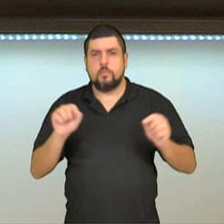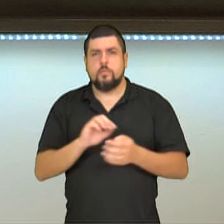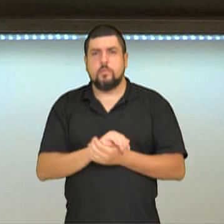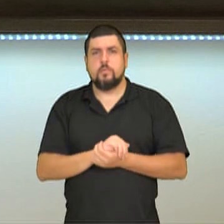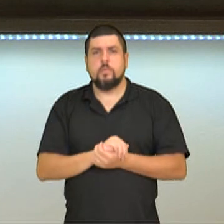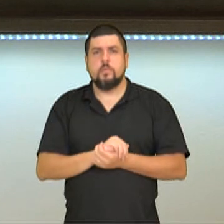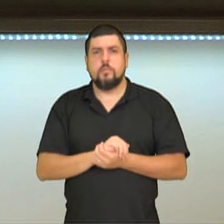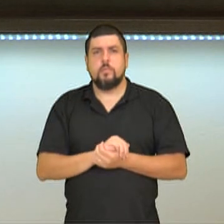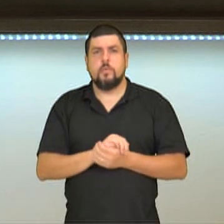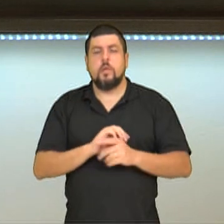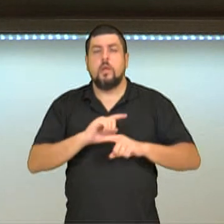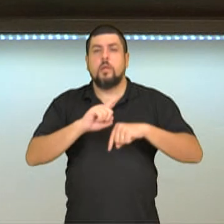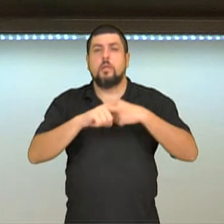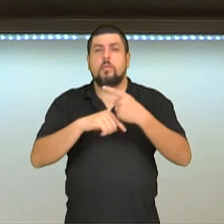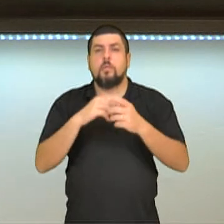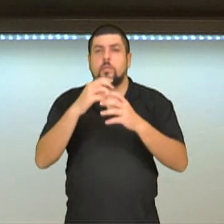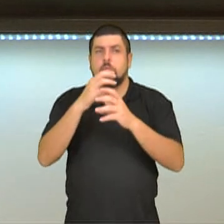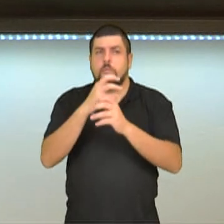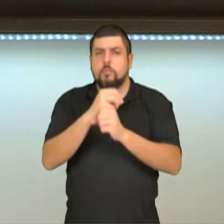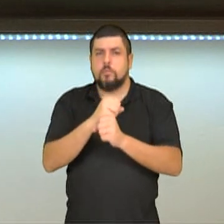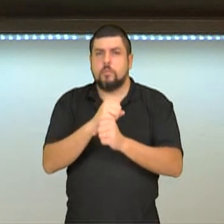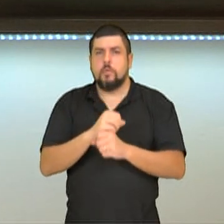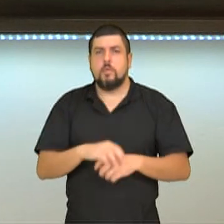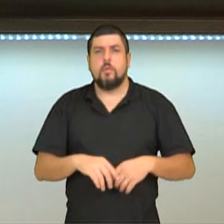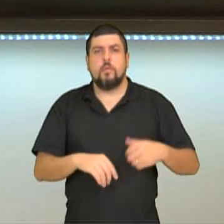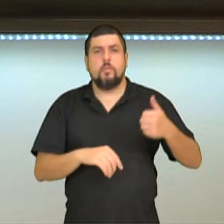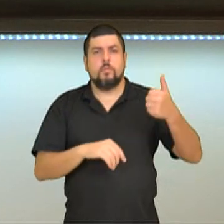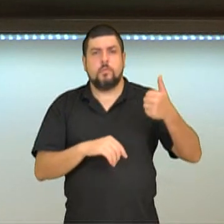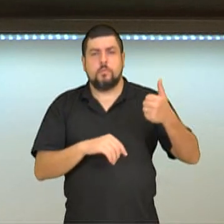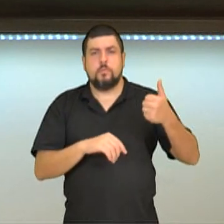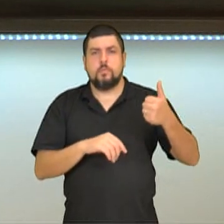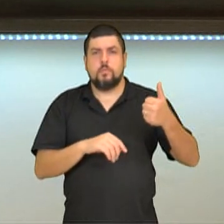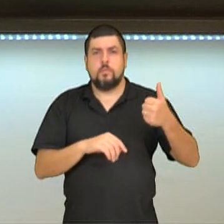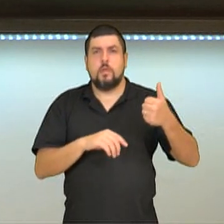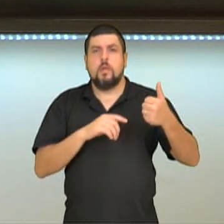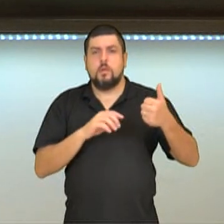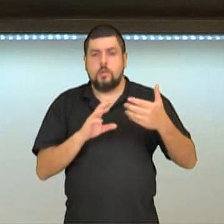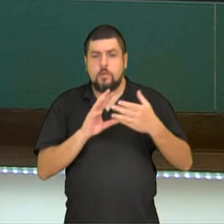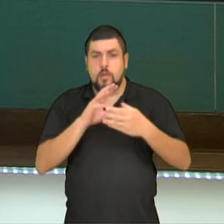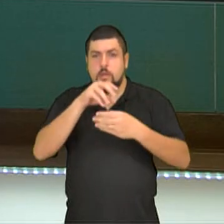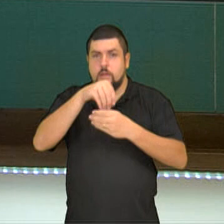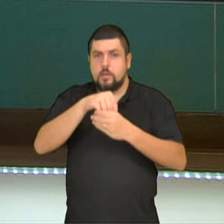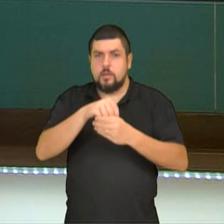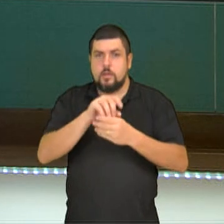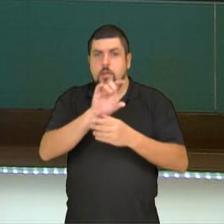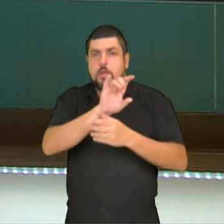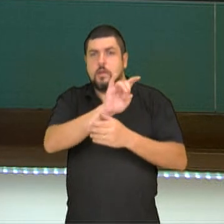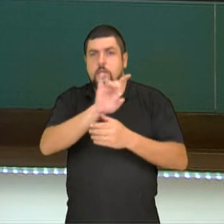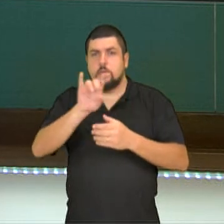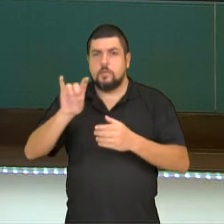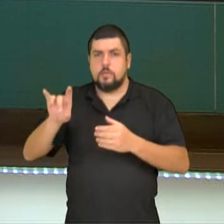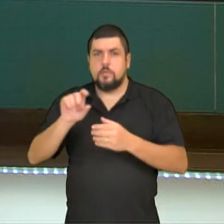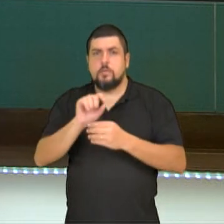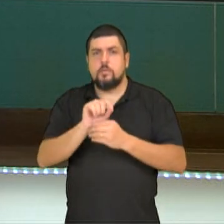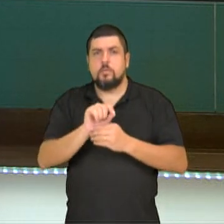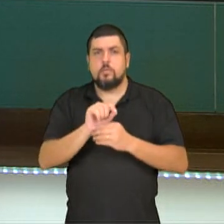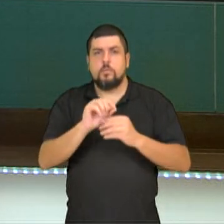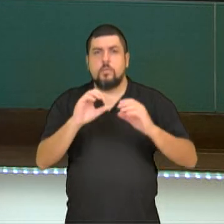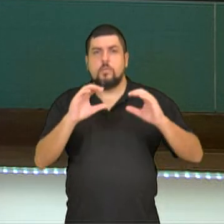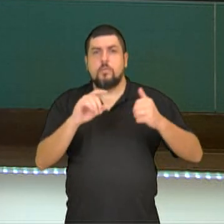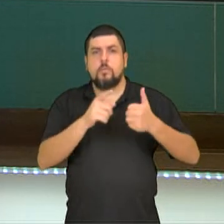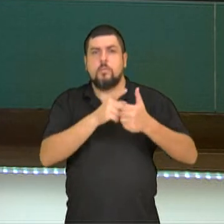olhar primeiro? Bom, vamos retomar aqui. Dentro de cada sinal de associação, eu olho primeiro a